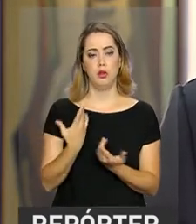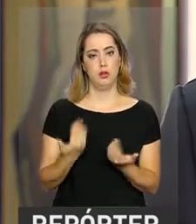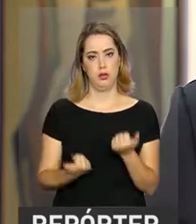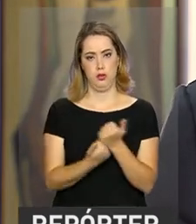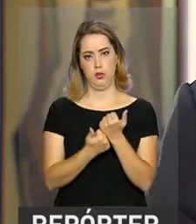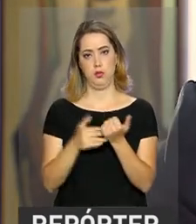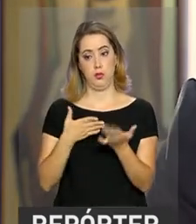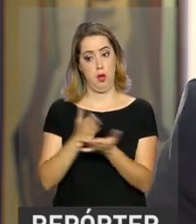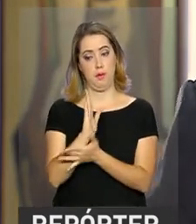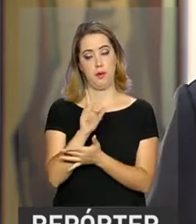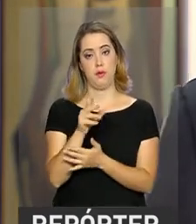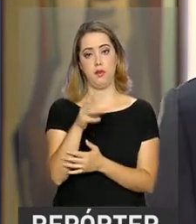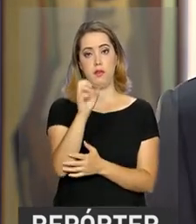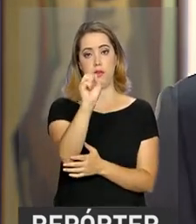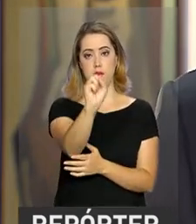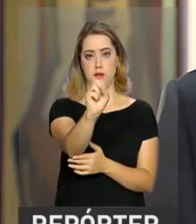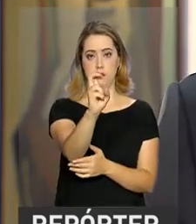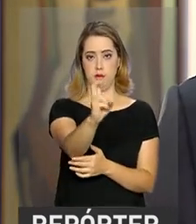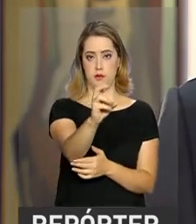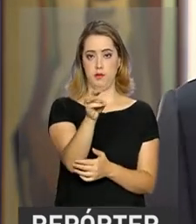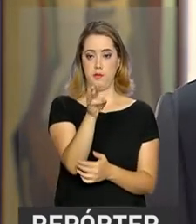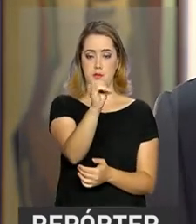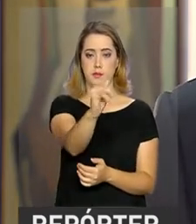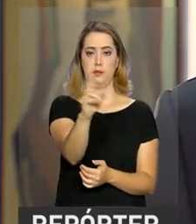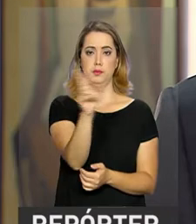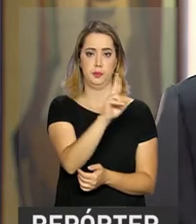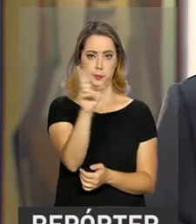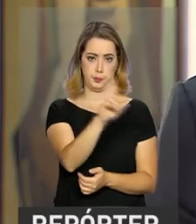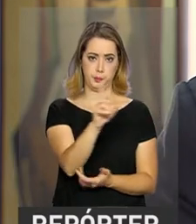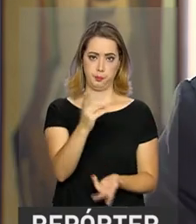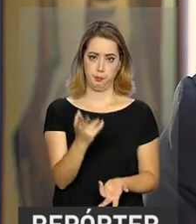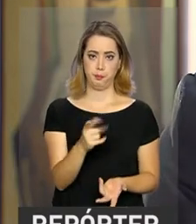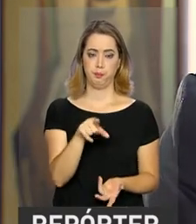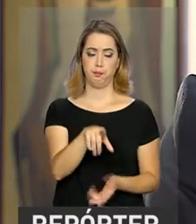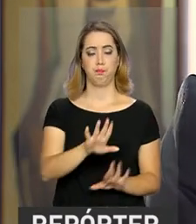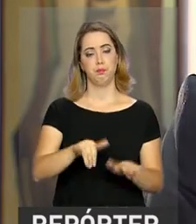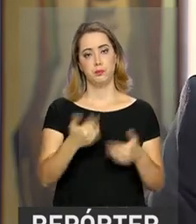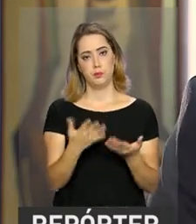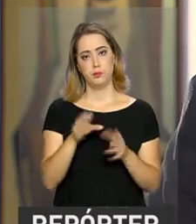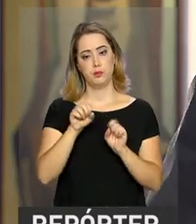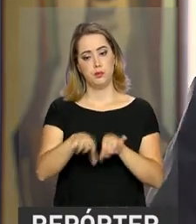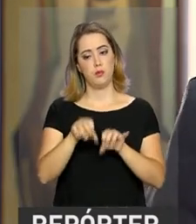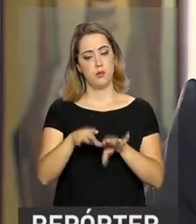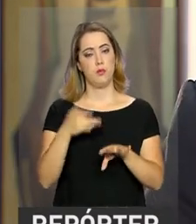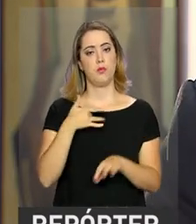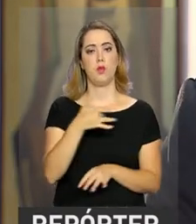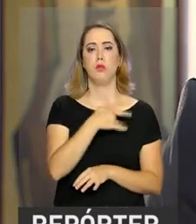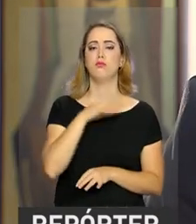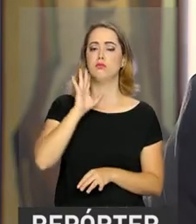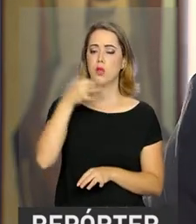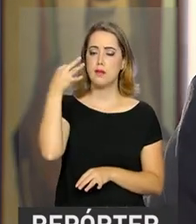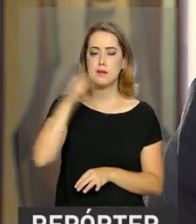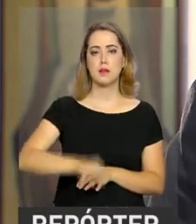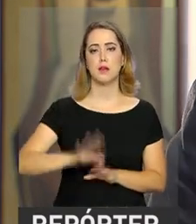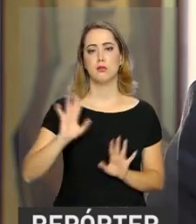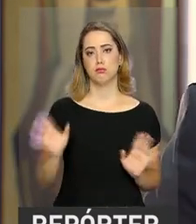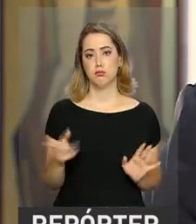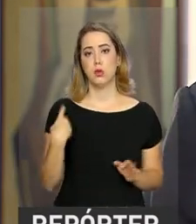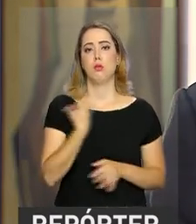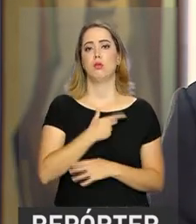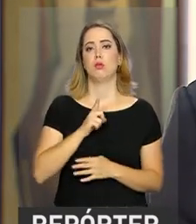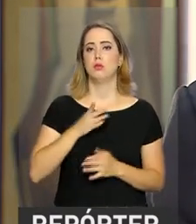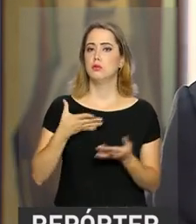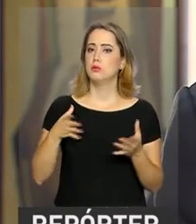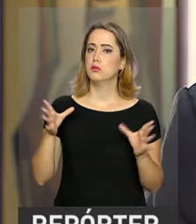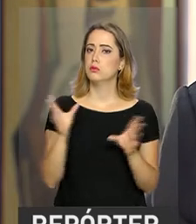é 85 bilhões na educação então o orçamento de saúde educação foi garantido e nós teremos uma